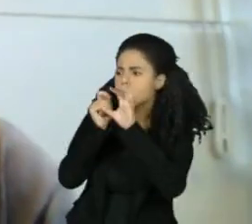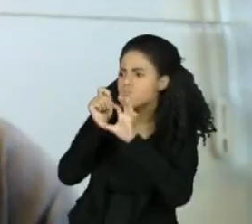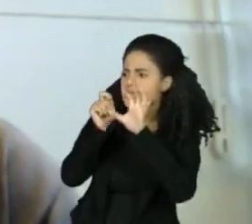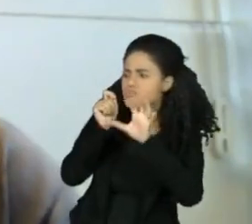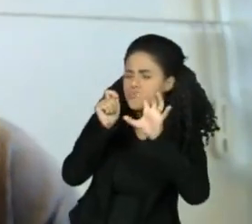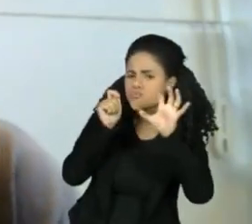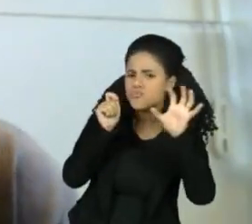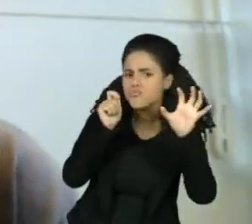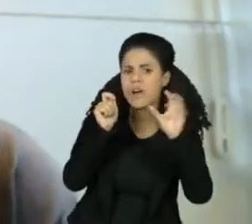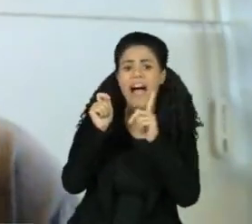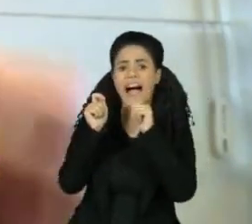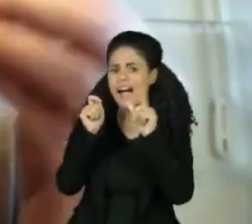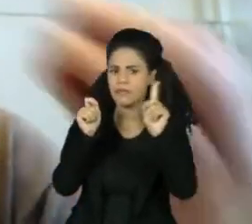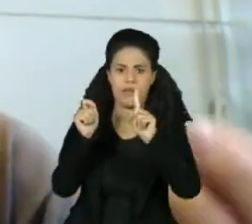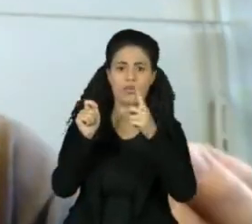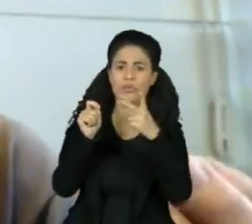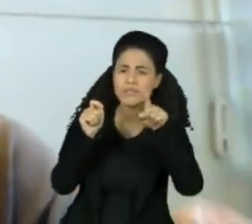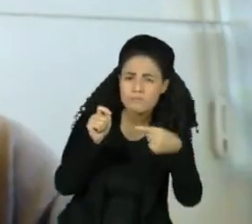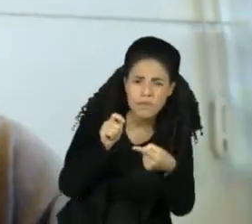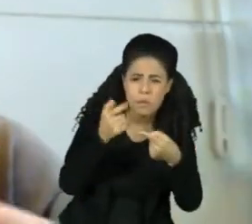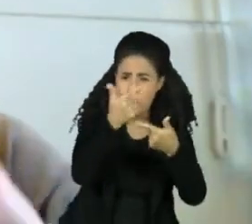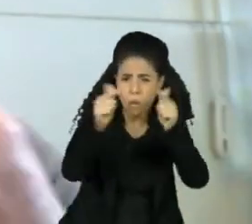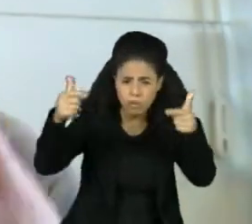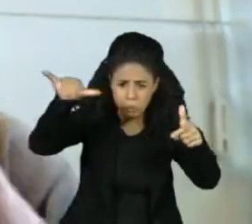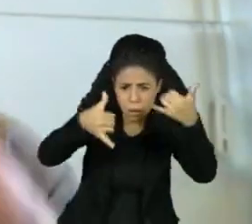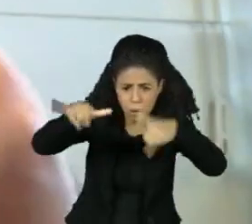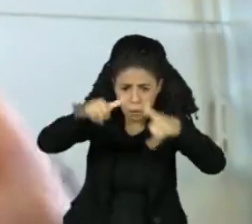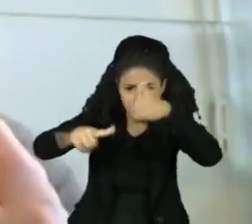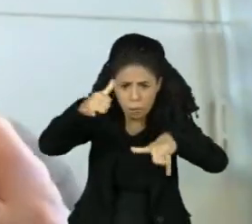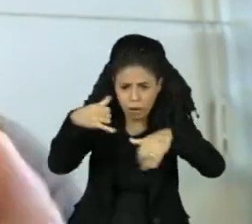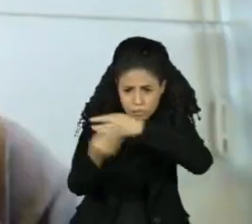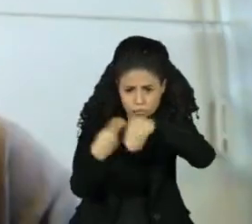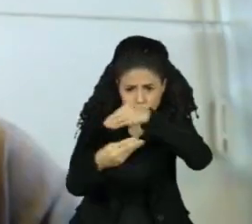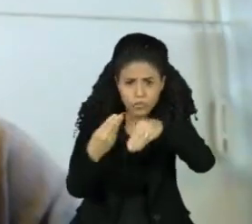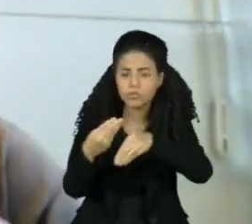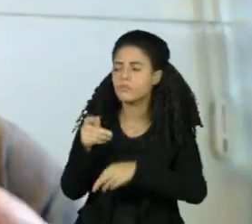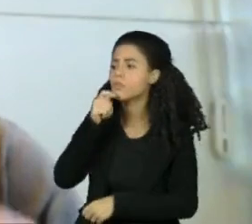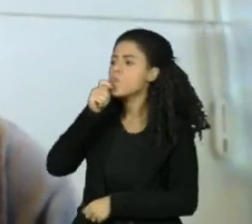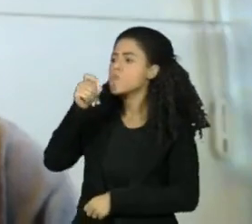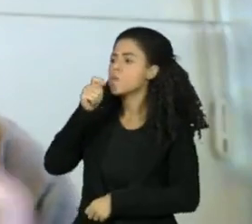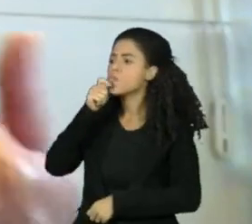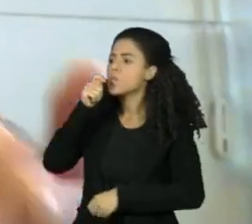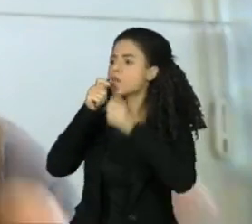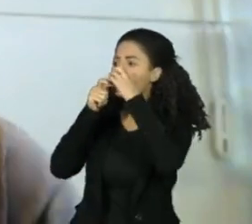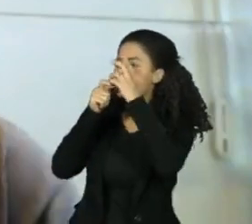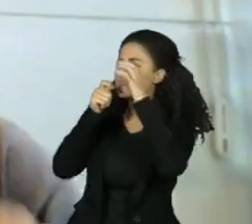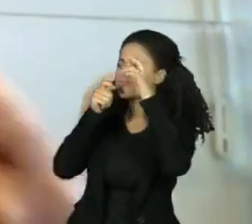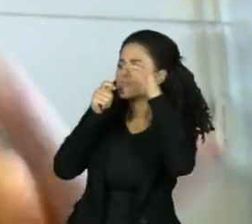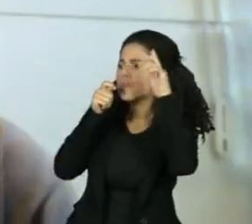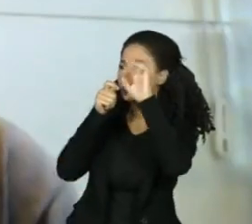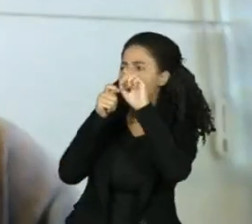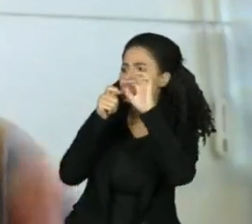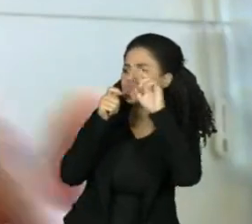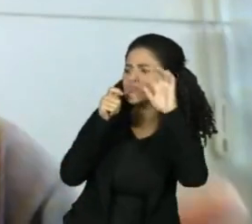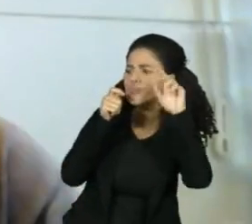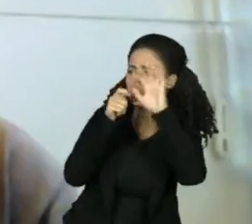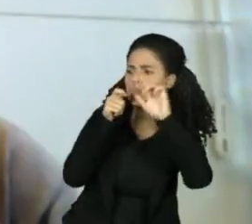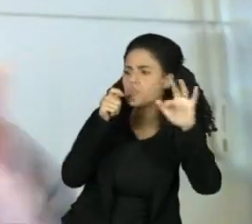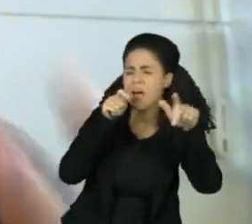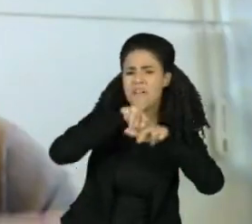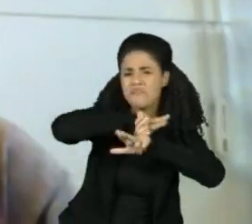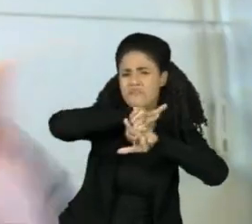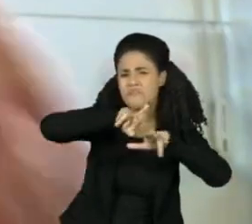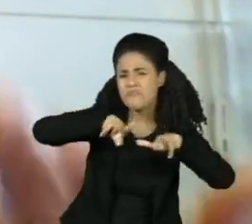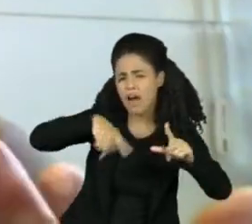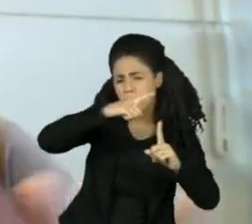são quase 2.000 substâncias. Esses metais da fumaça do cigarro eletrônico contêm níquel, latão,